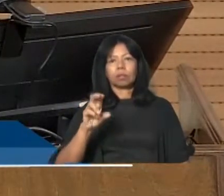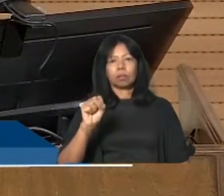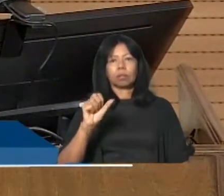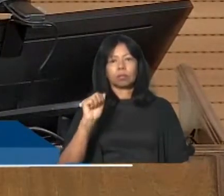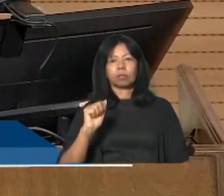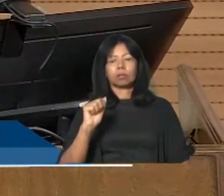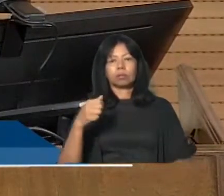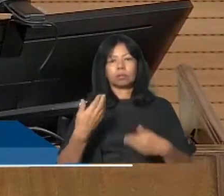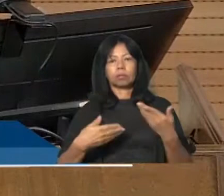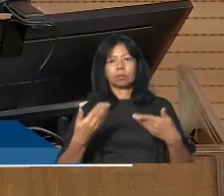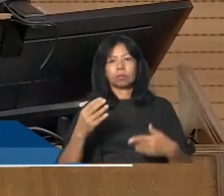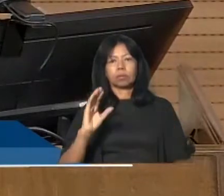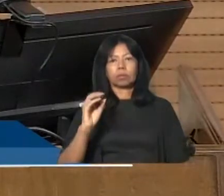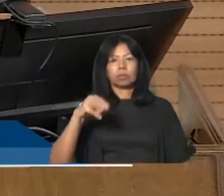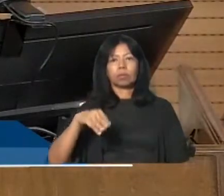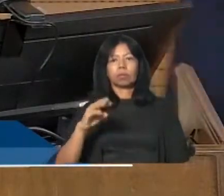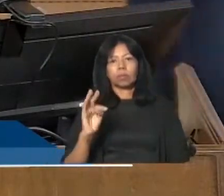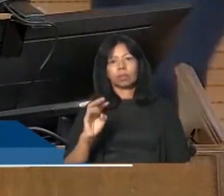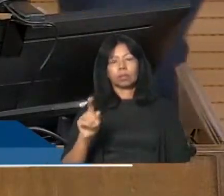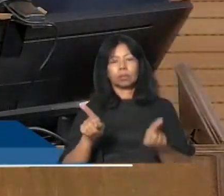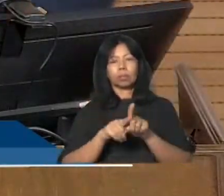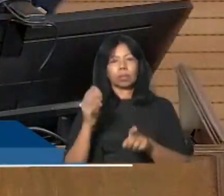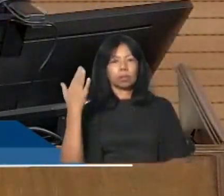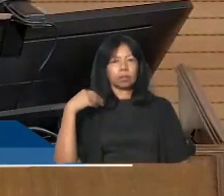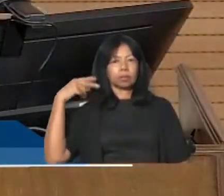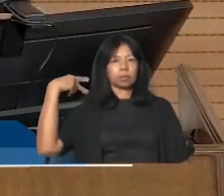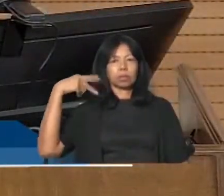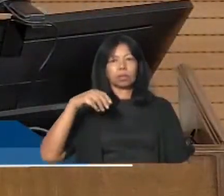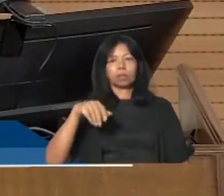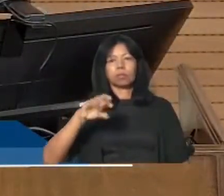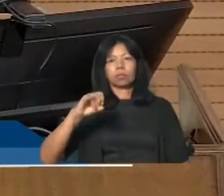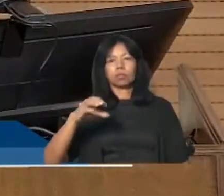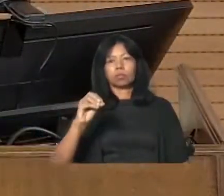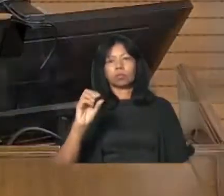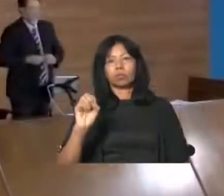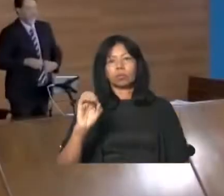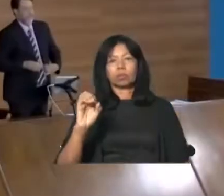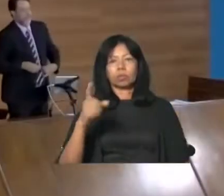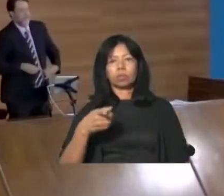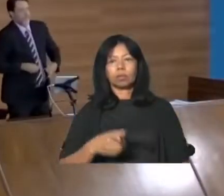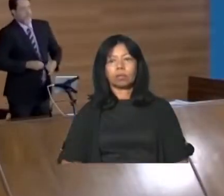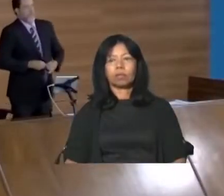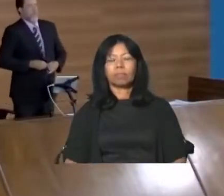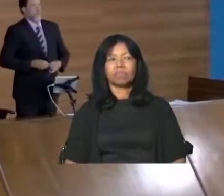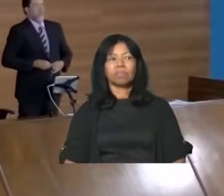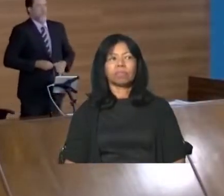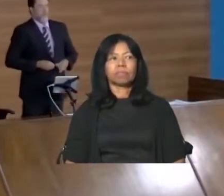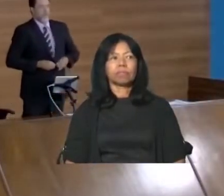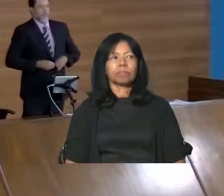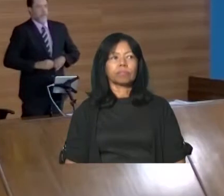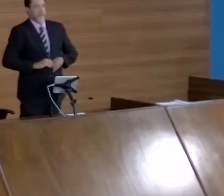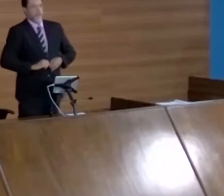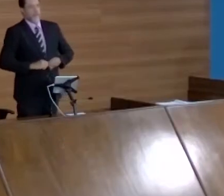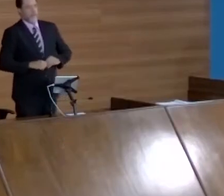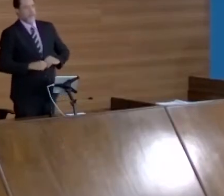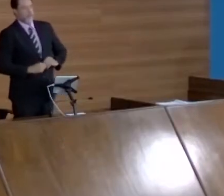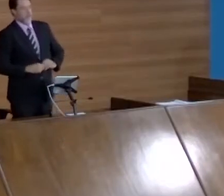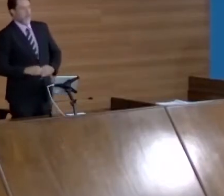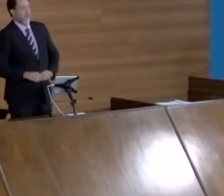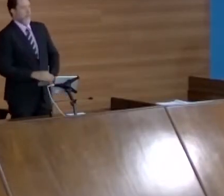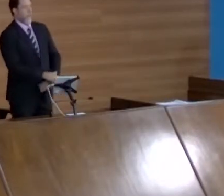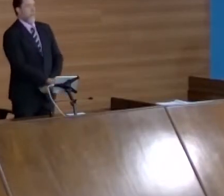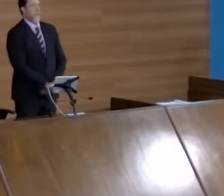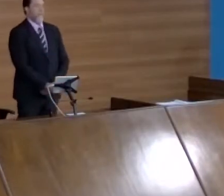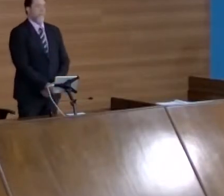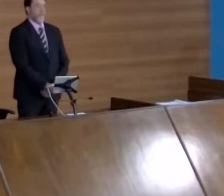Ricardo Queixão, abriu a sessão e logo na sequência encerrou, devido ao falecimento do ex-vereador da Casa